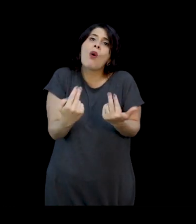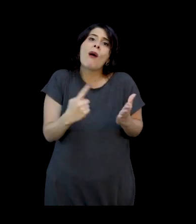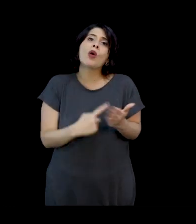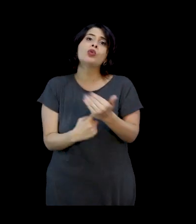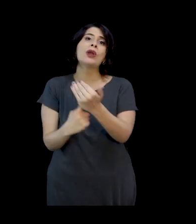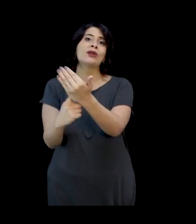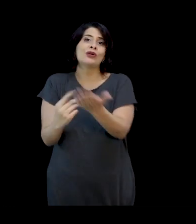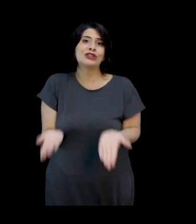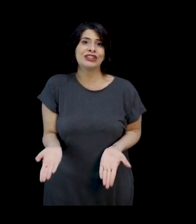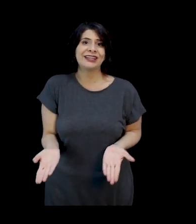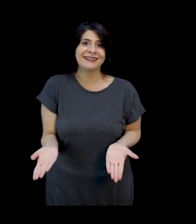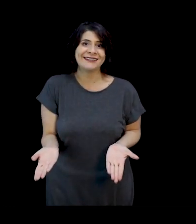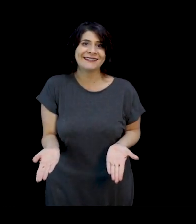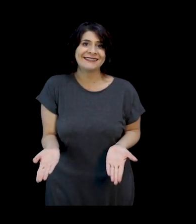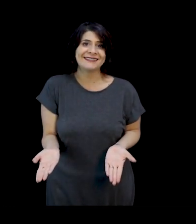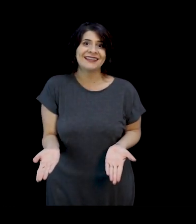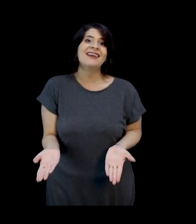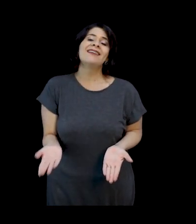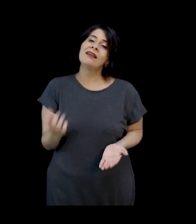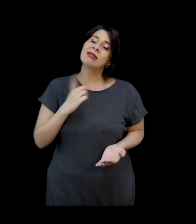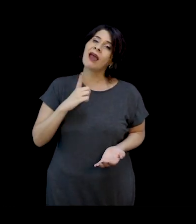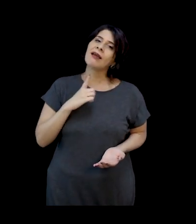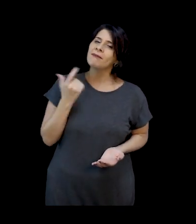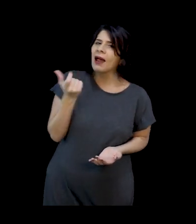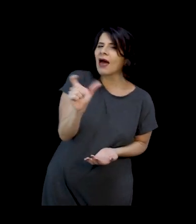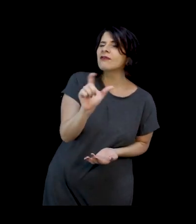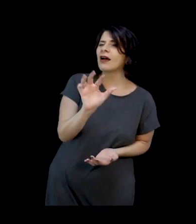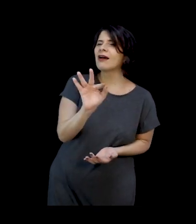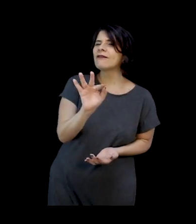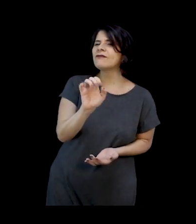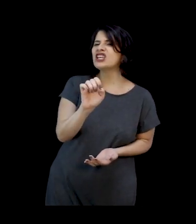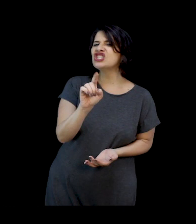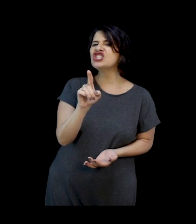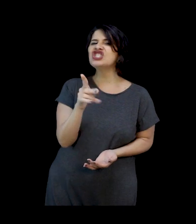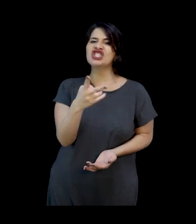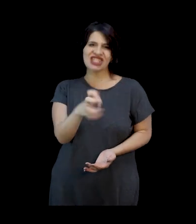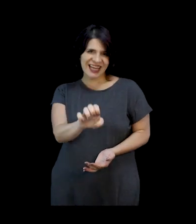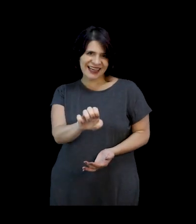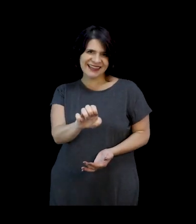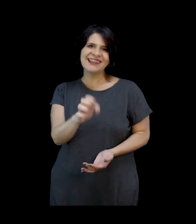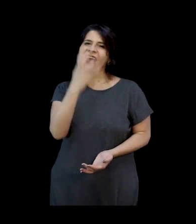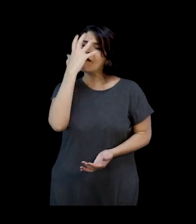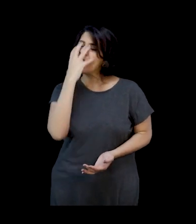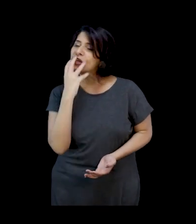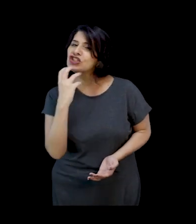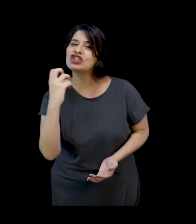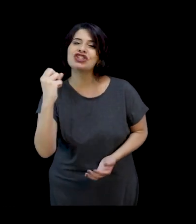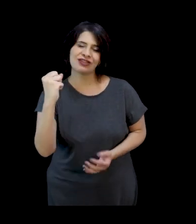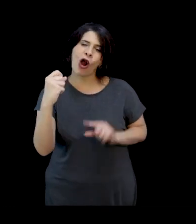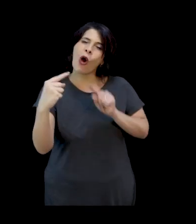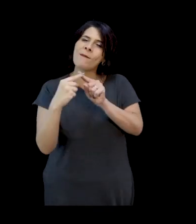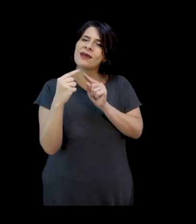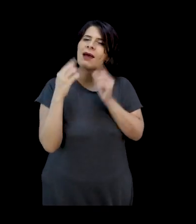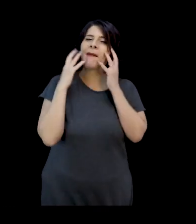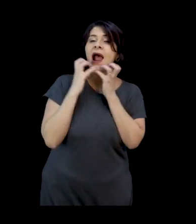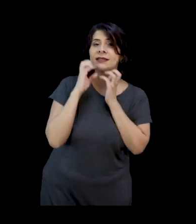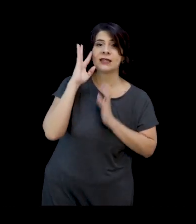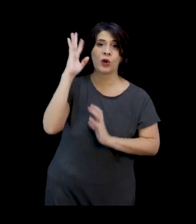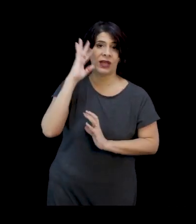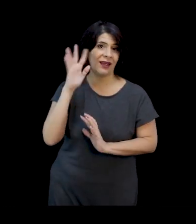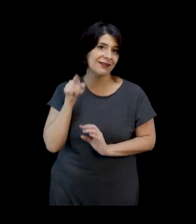espécie de tecnologia que é fetichizada. Estou usando de propósito termos marxistas para mostrar como o Zimmel tem